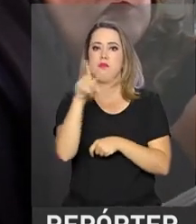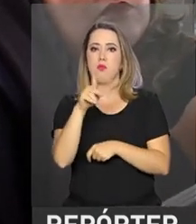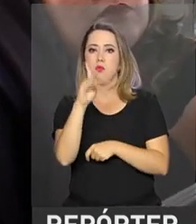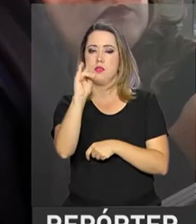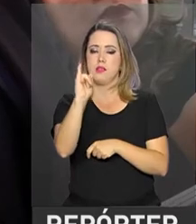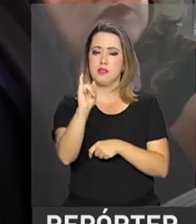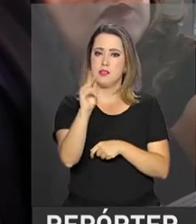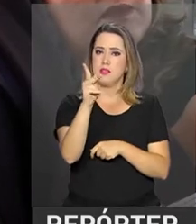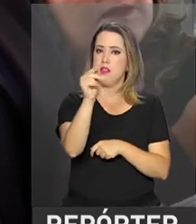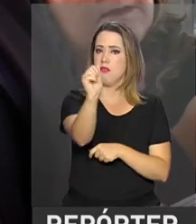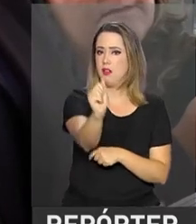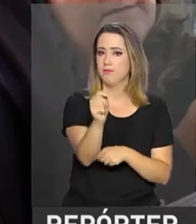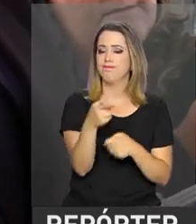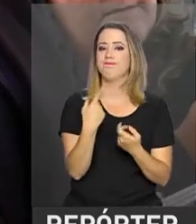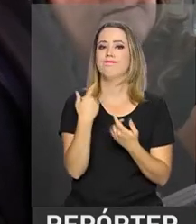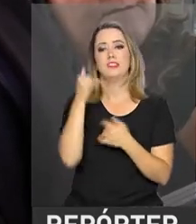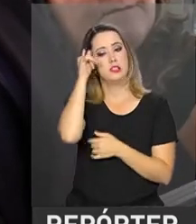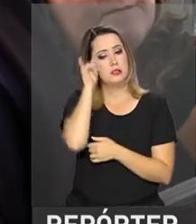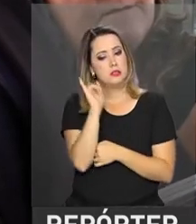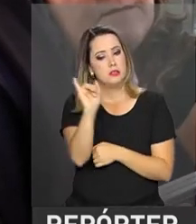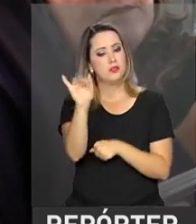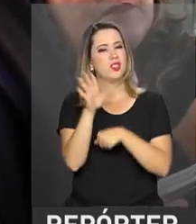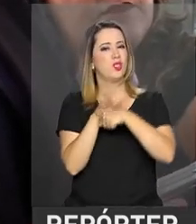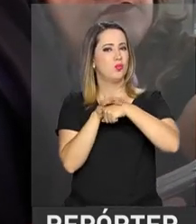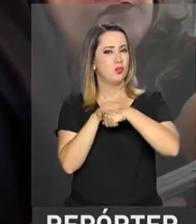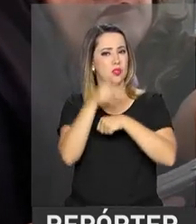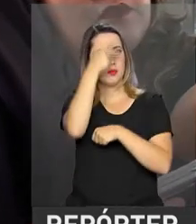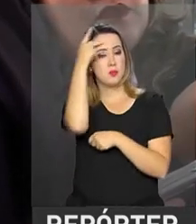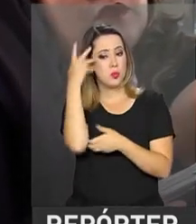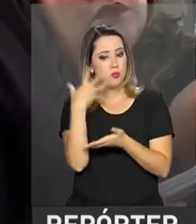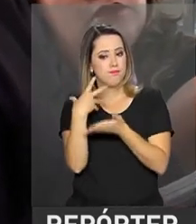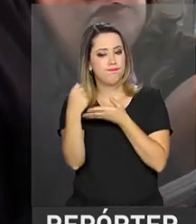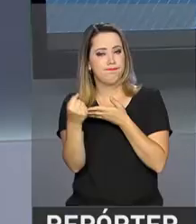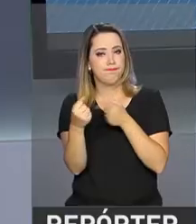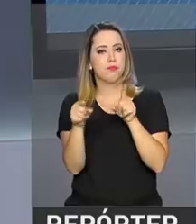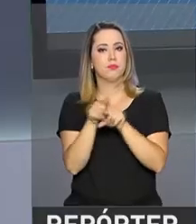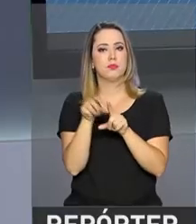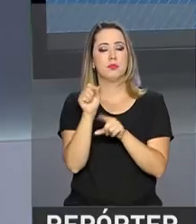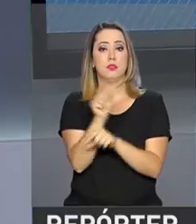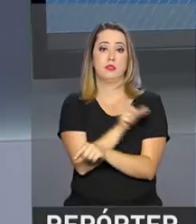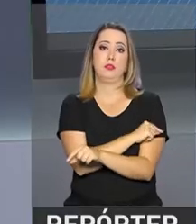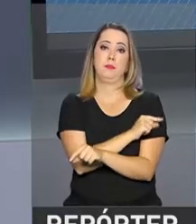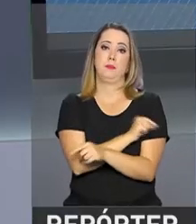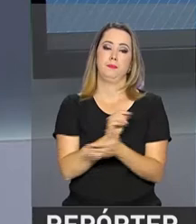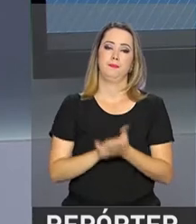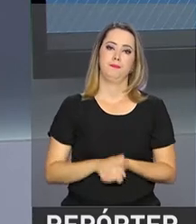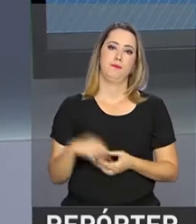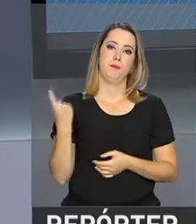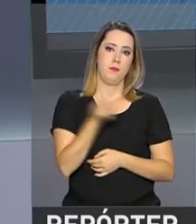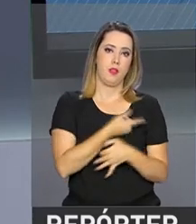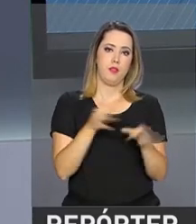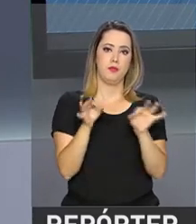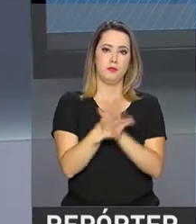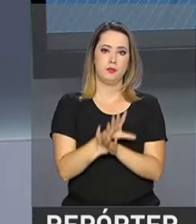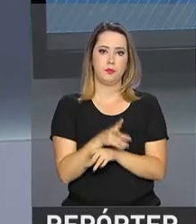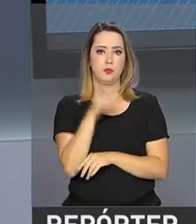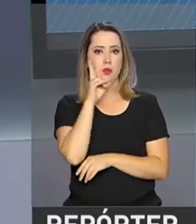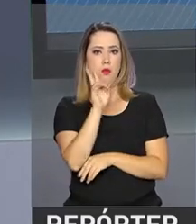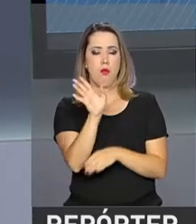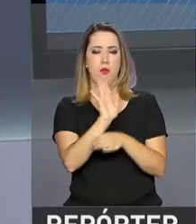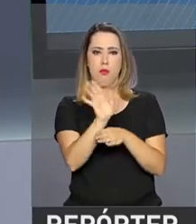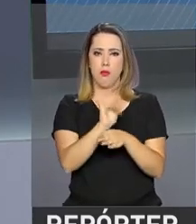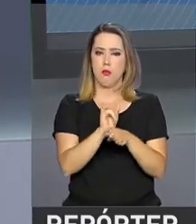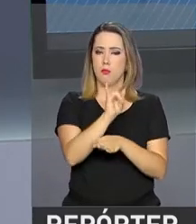que hajam sequelas para aquelas pessoas que receberem a vacina. Nós ficamos por aqui e você pode rever